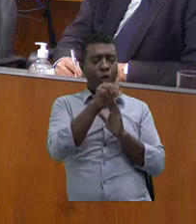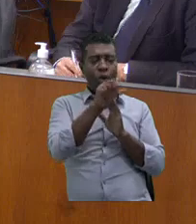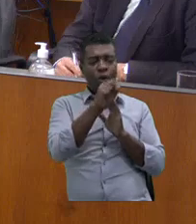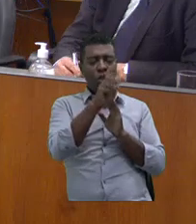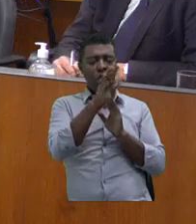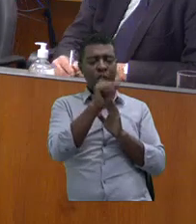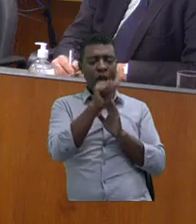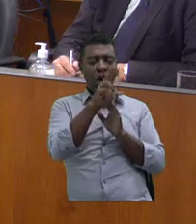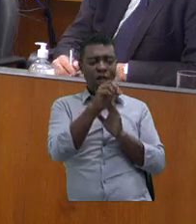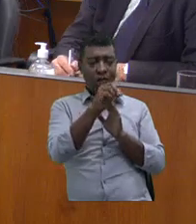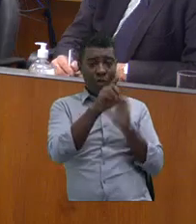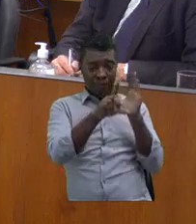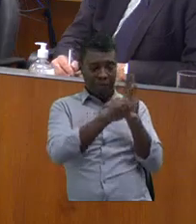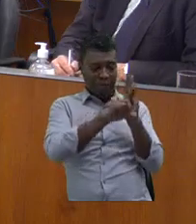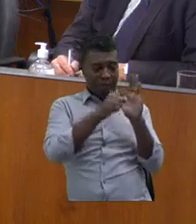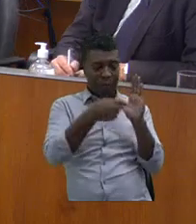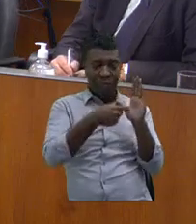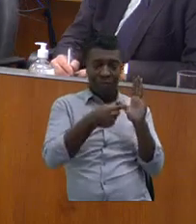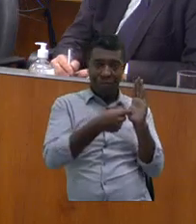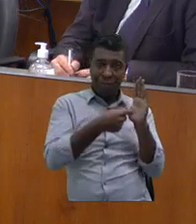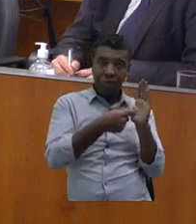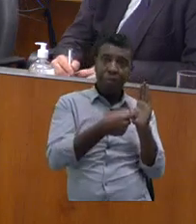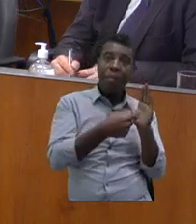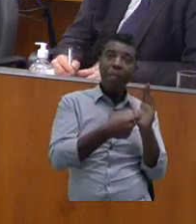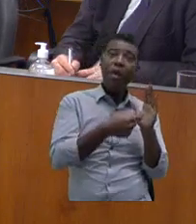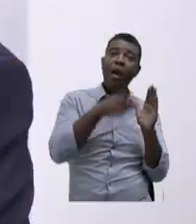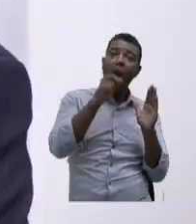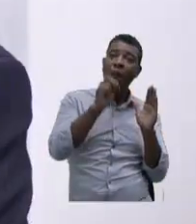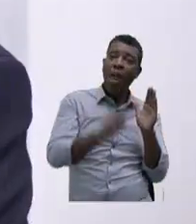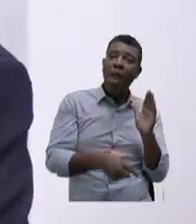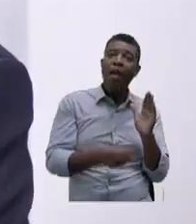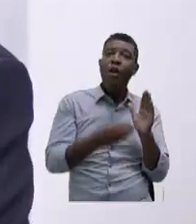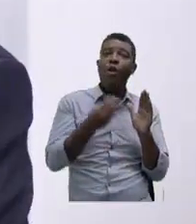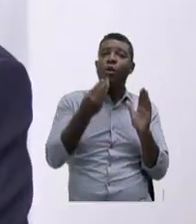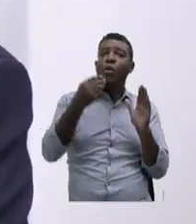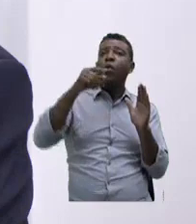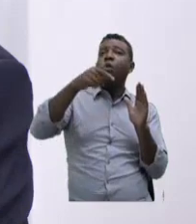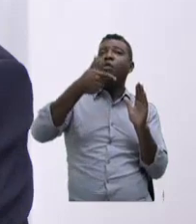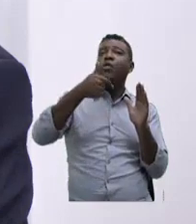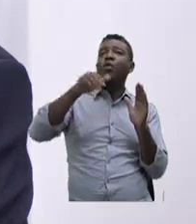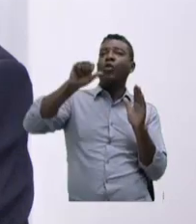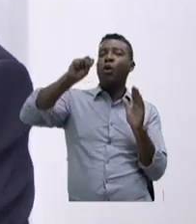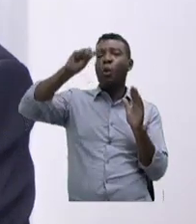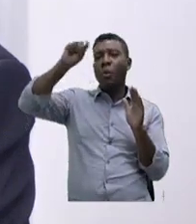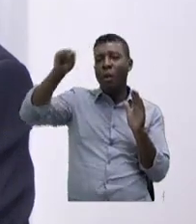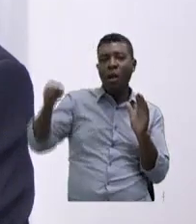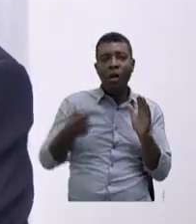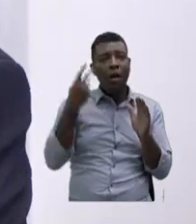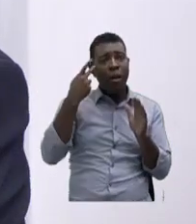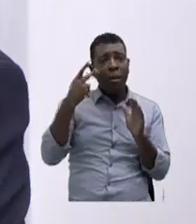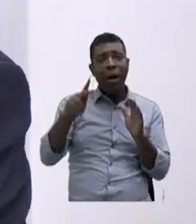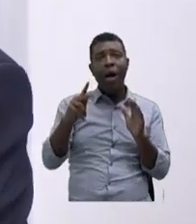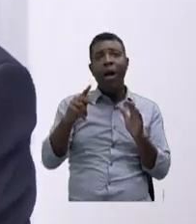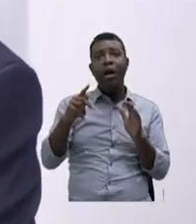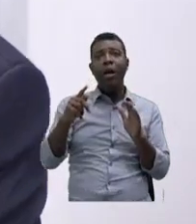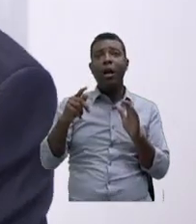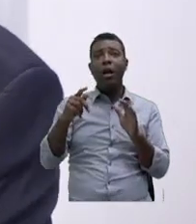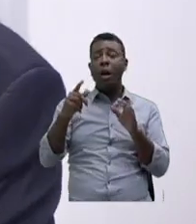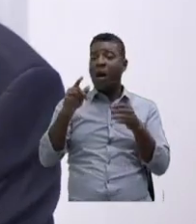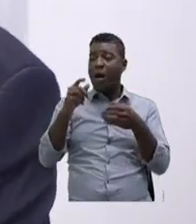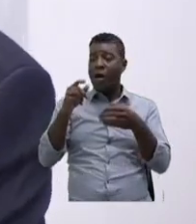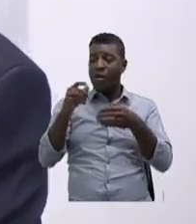milhões de recursos através dessa lei para atender os 853 municípios de Minas Gerais. É um